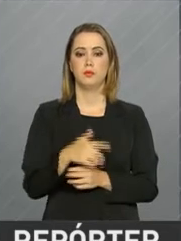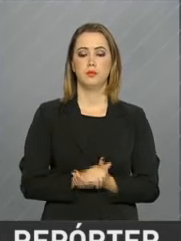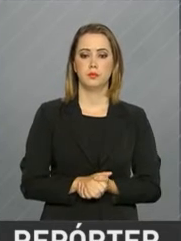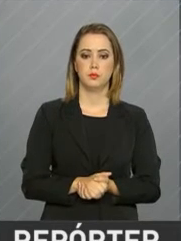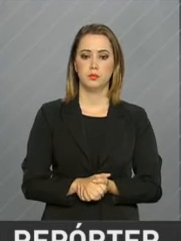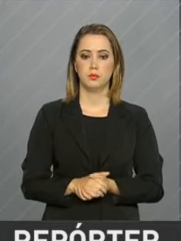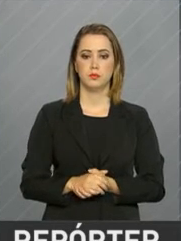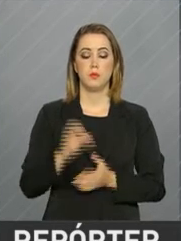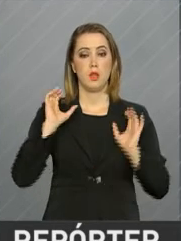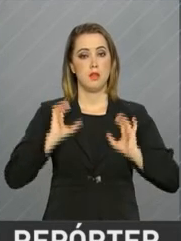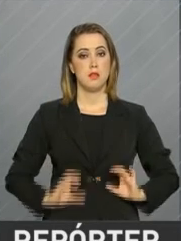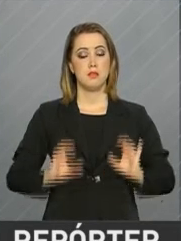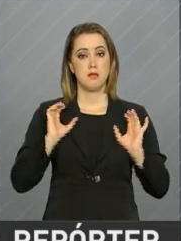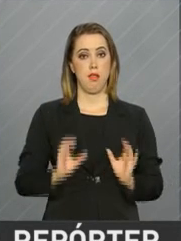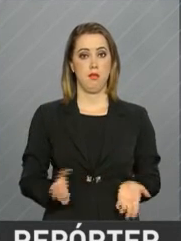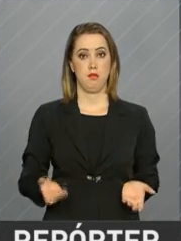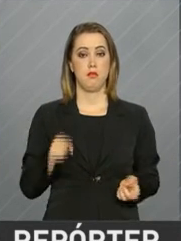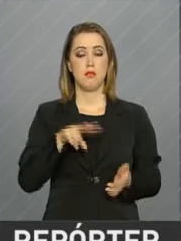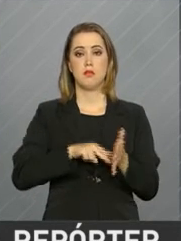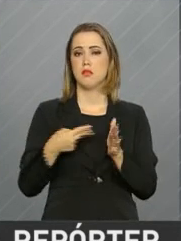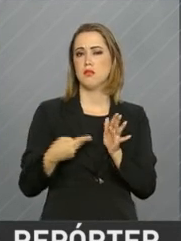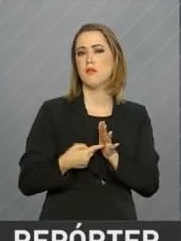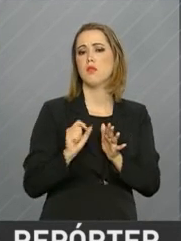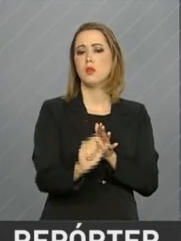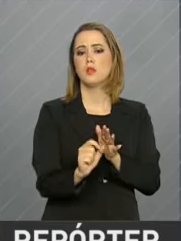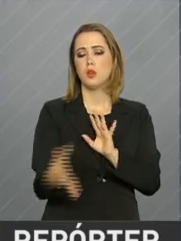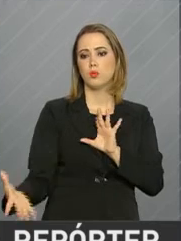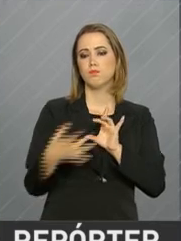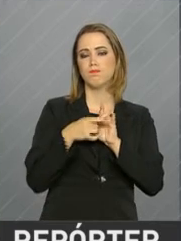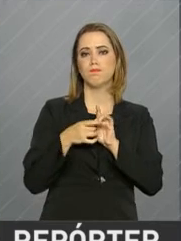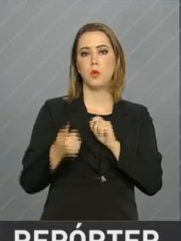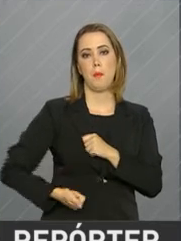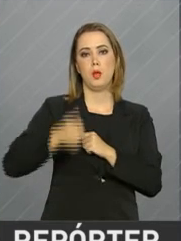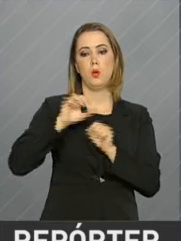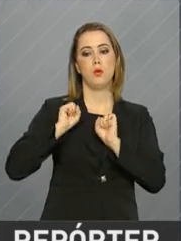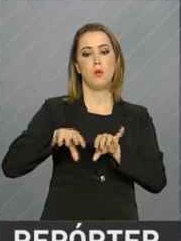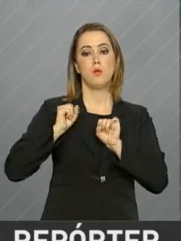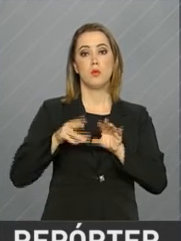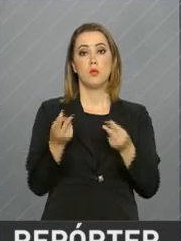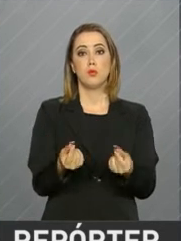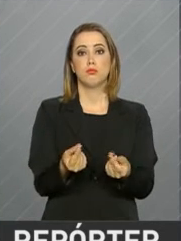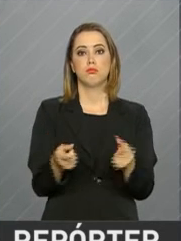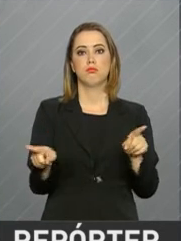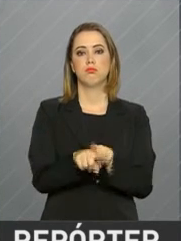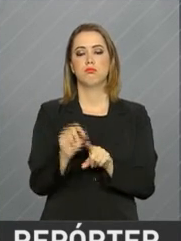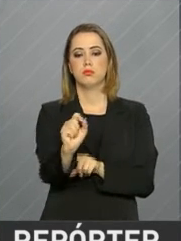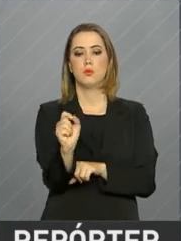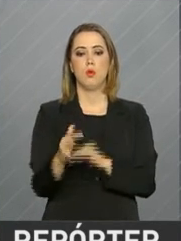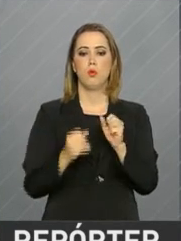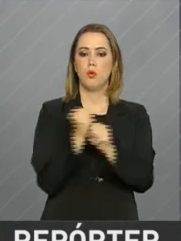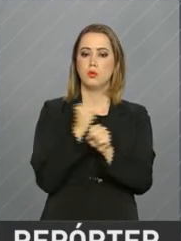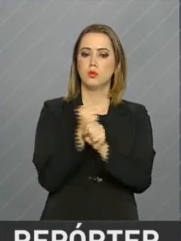cidadania financeira o banco central vai investir em parcerias para melhorar a educação financeira do cidadão construir ações para a